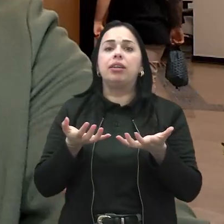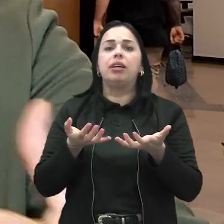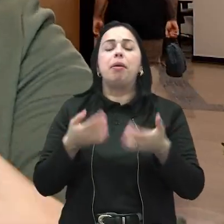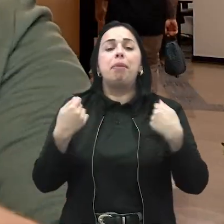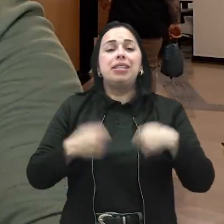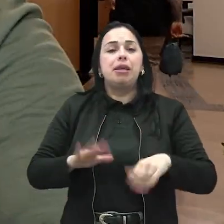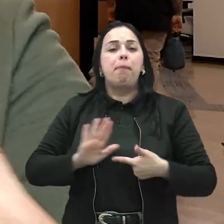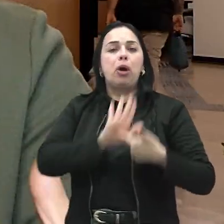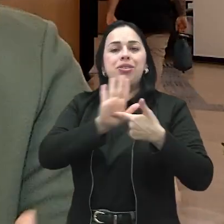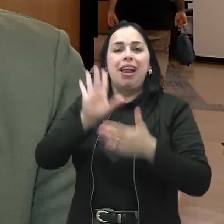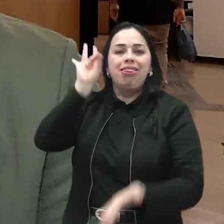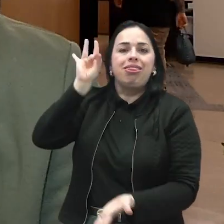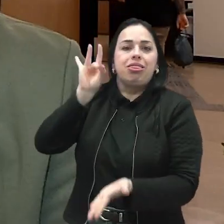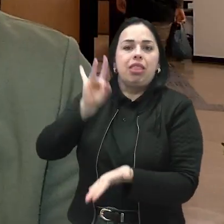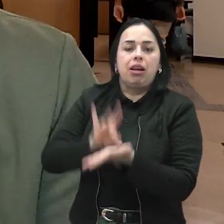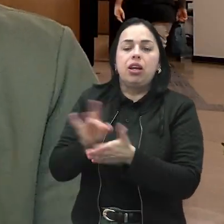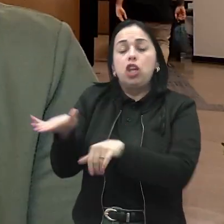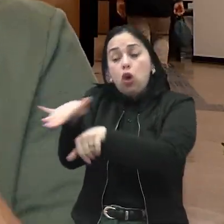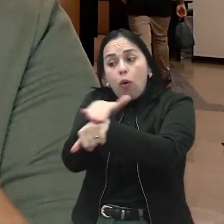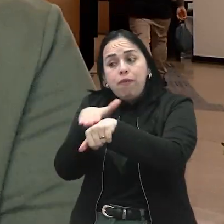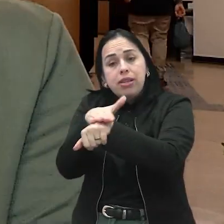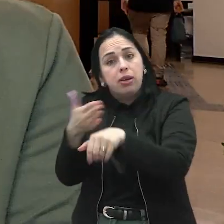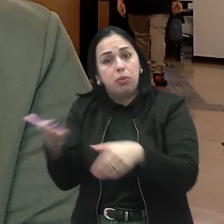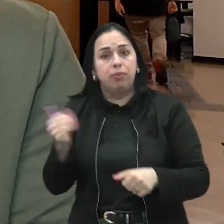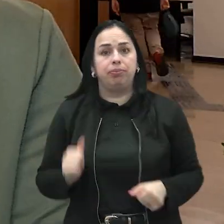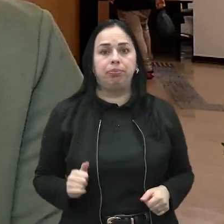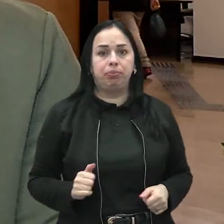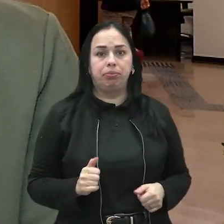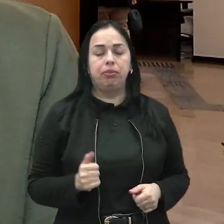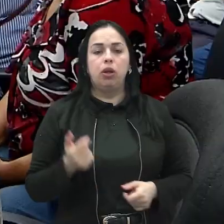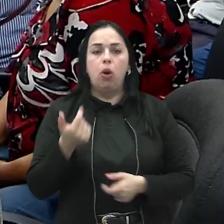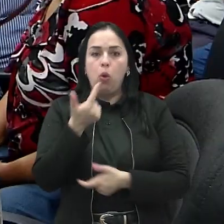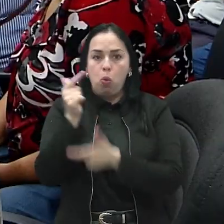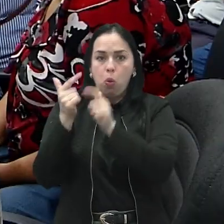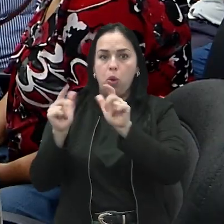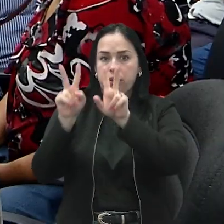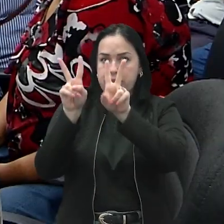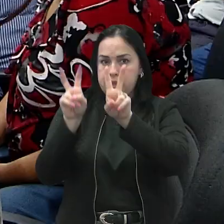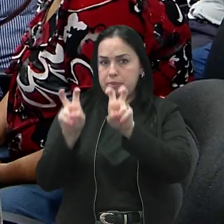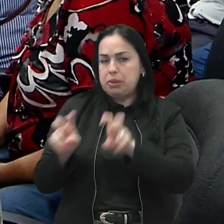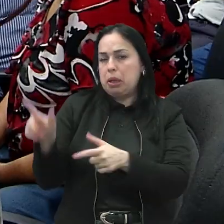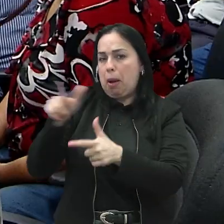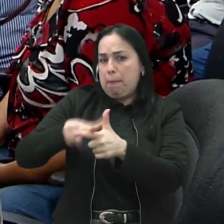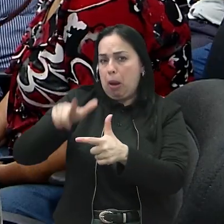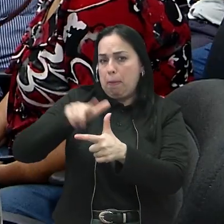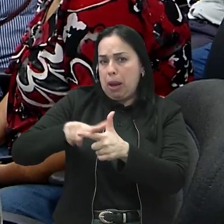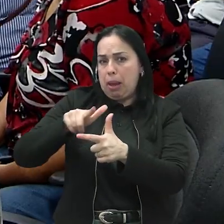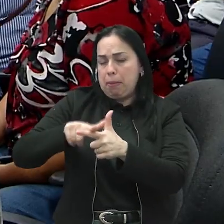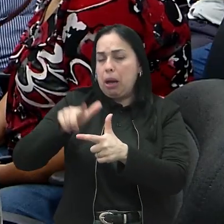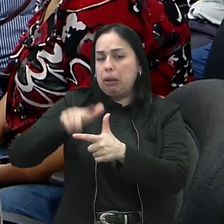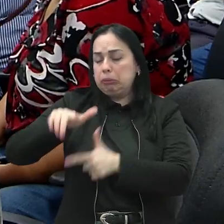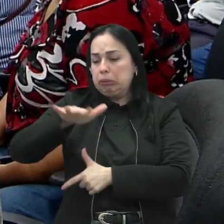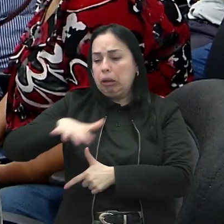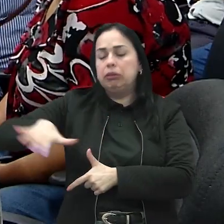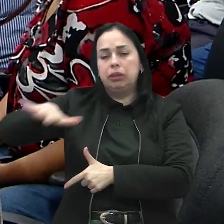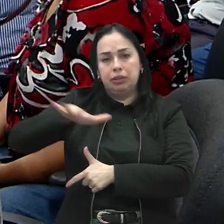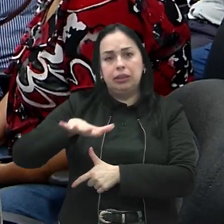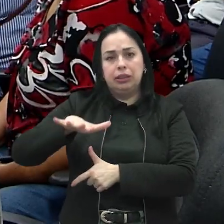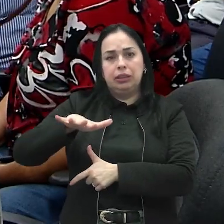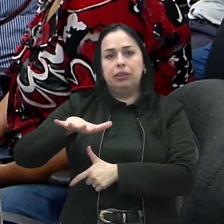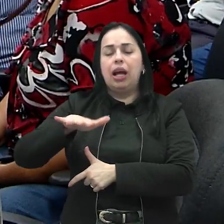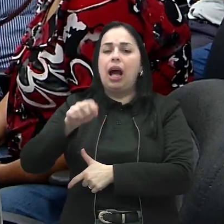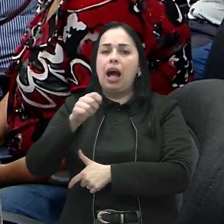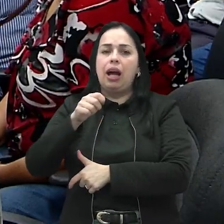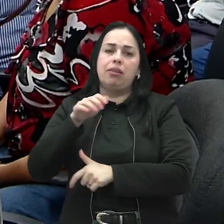que tenha transparência e diálogo com os moradores, né? Outros temas destacados foram alguns problemas enfrentados por quem mora